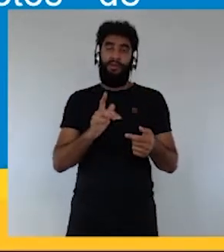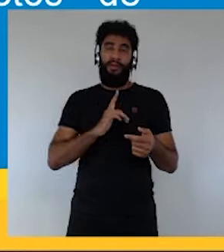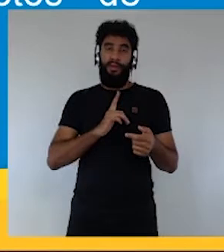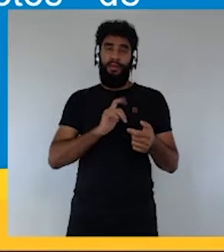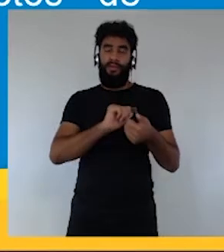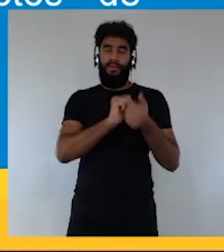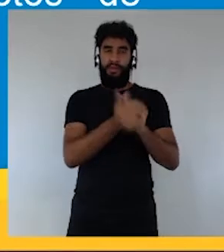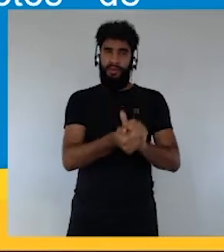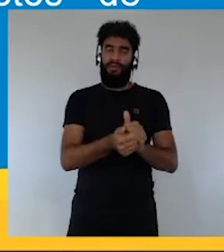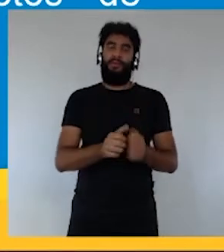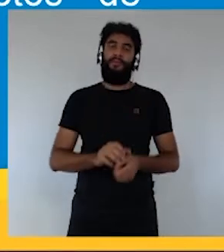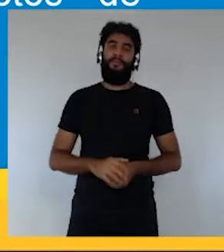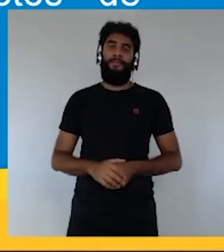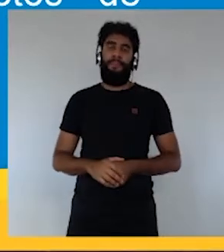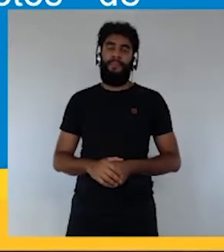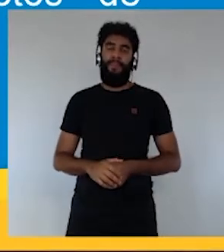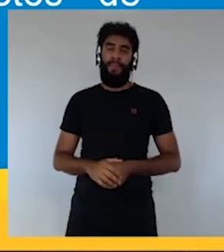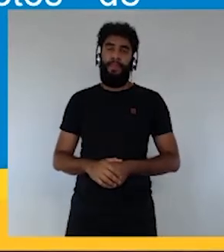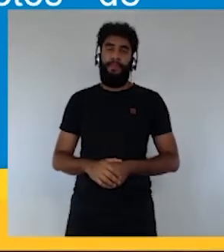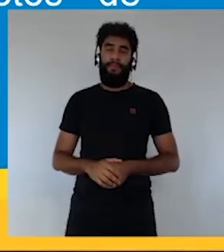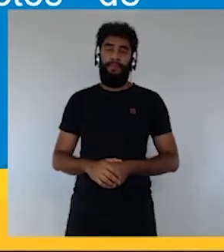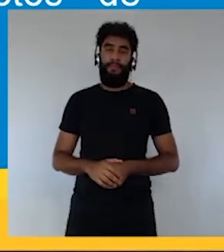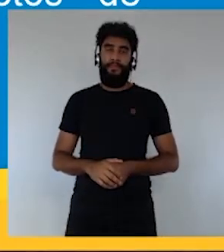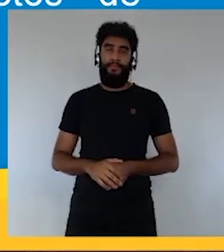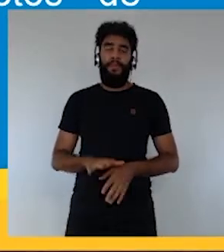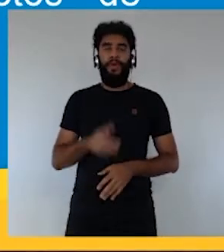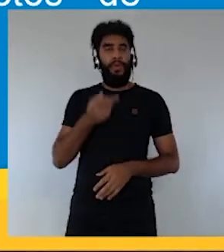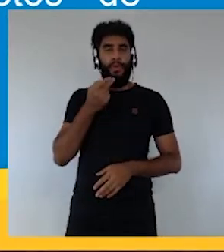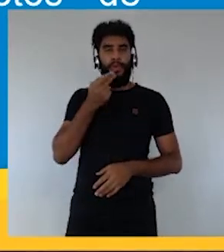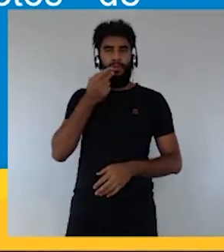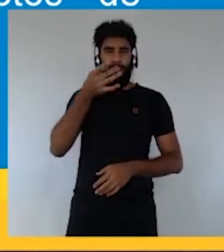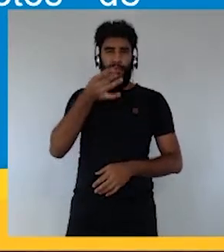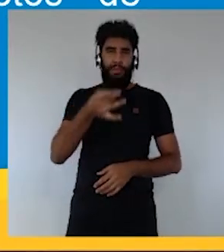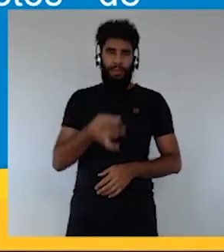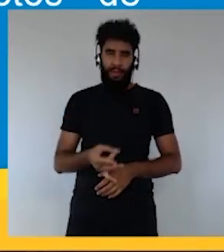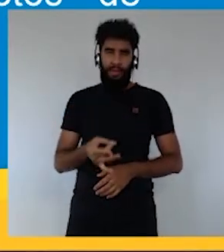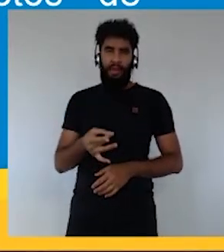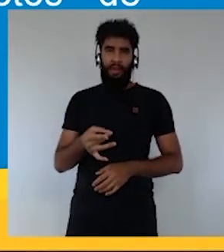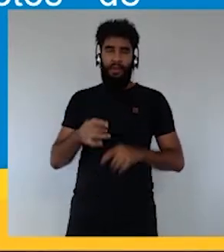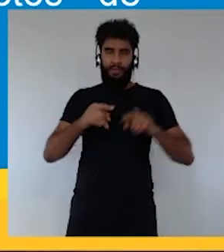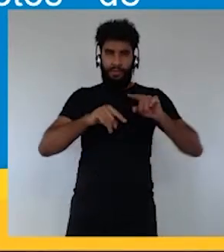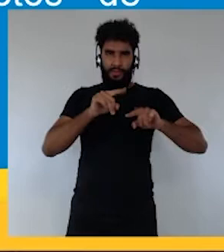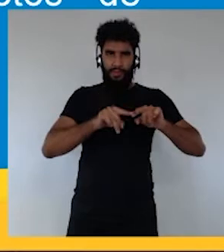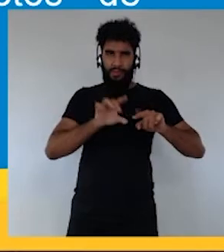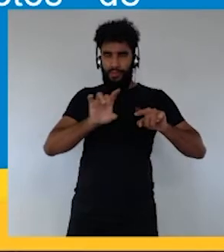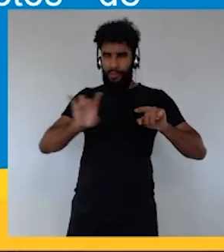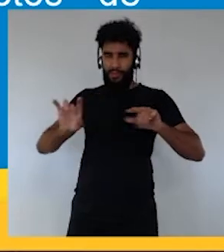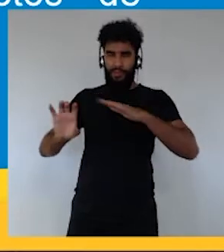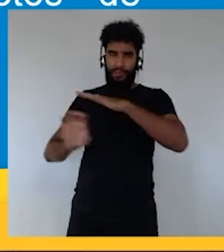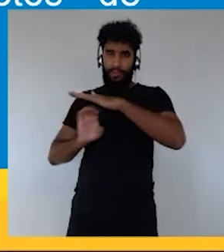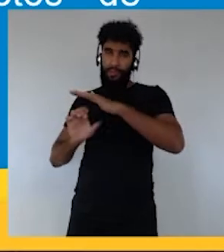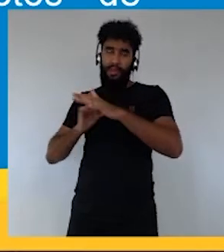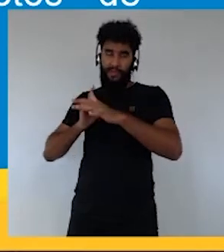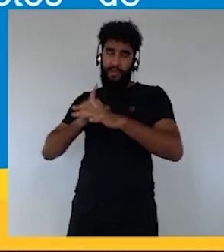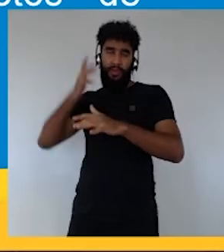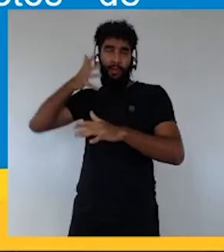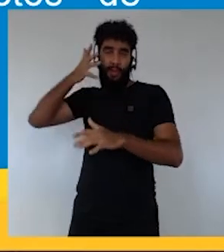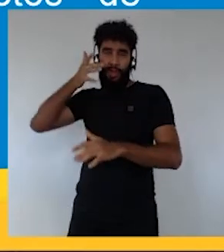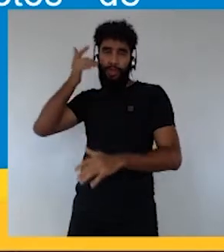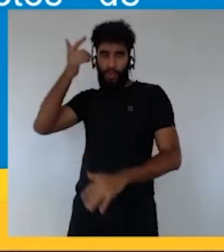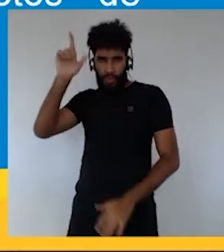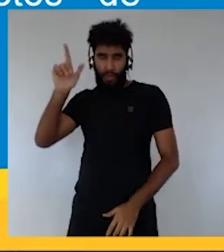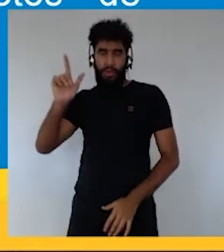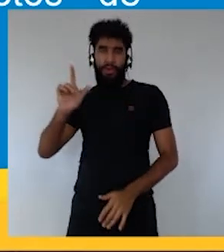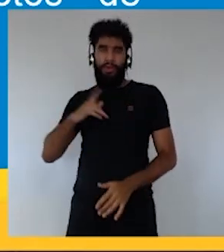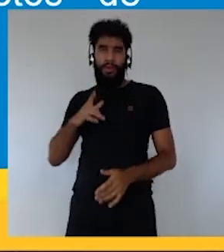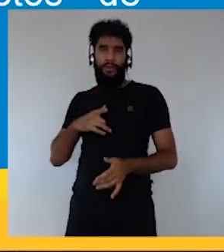adaptar. Eu não vou falar aqui sobre os instrumentos das instituições de arbitragem, porque vai ter um painel para falar só sobre isso.